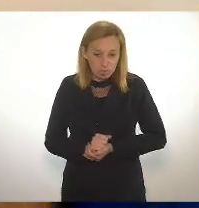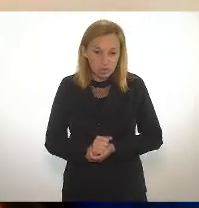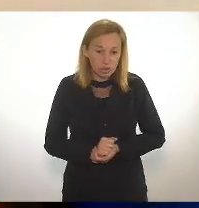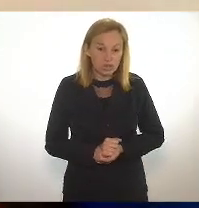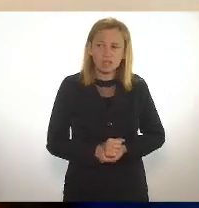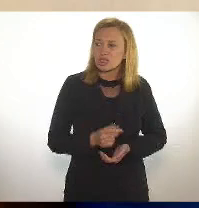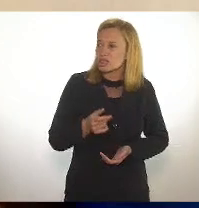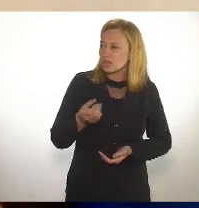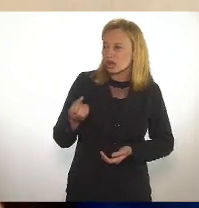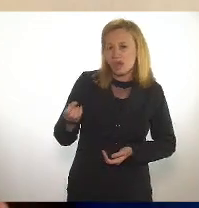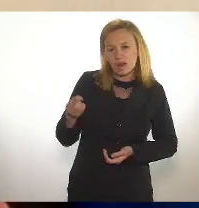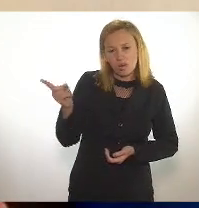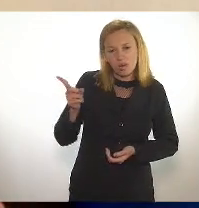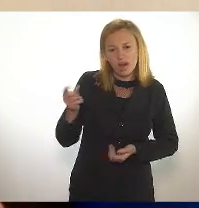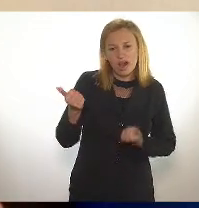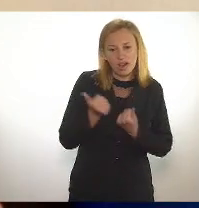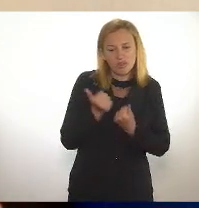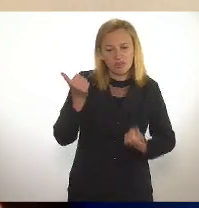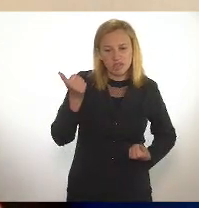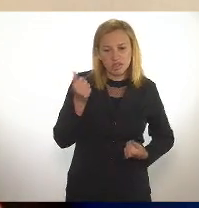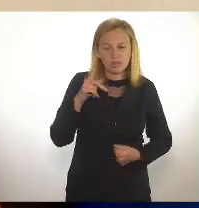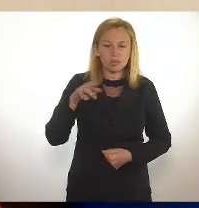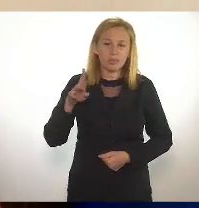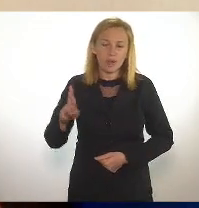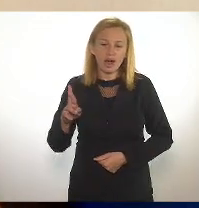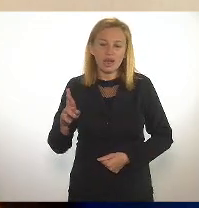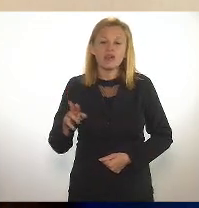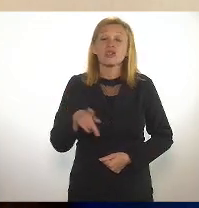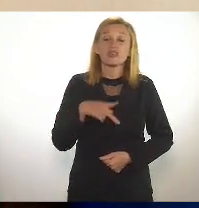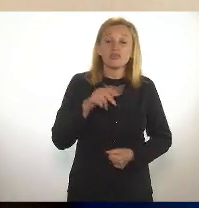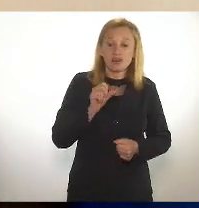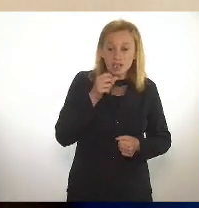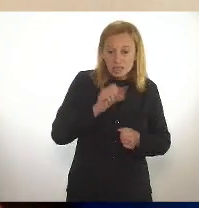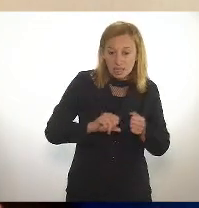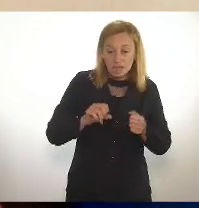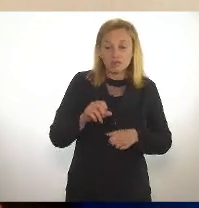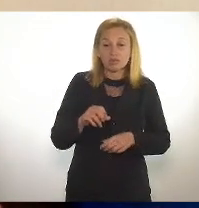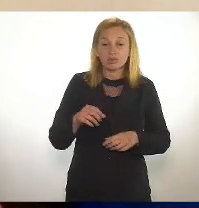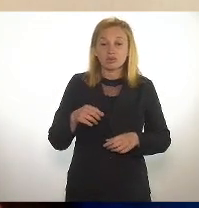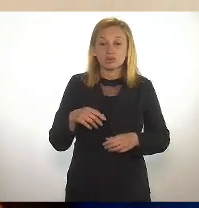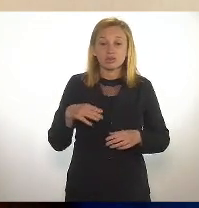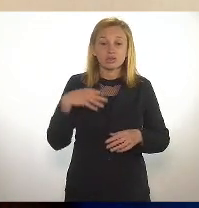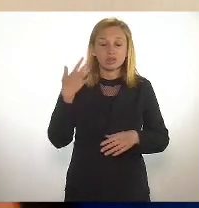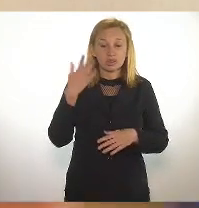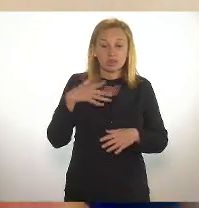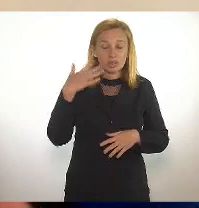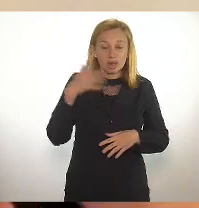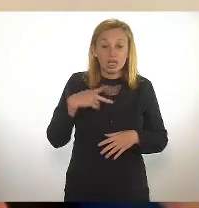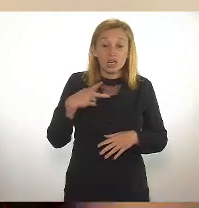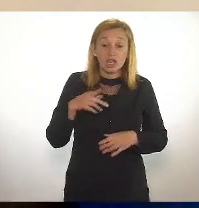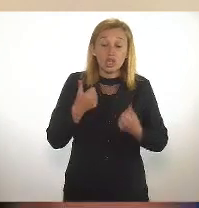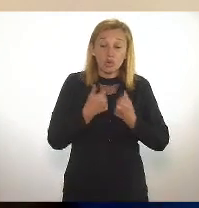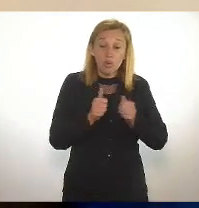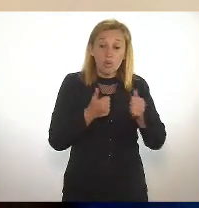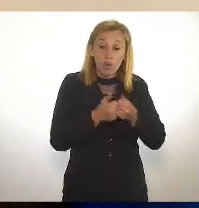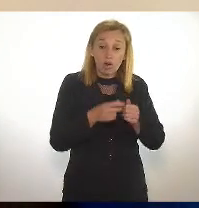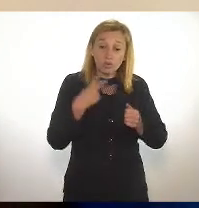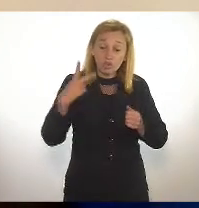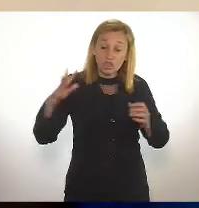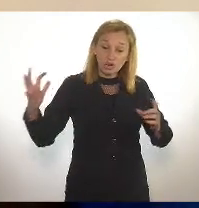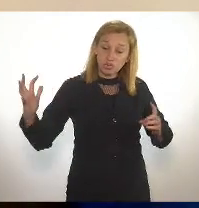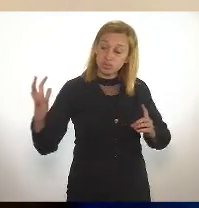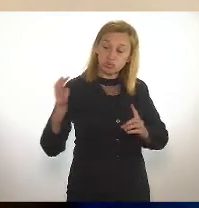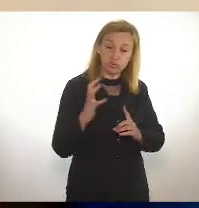recentemente a vice do Biden indo para fazer um discurso e o ônibus dela foi cercado de caminhonetes de apoiadores do